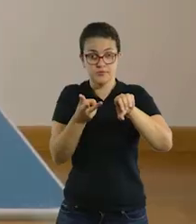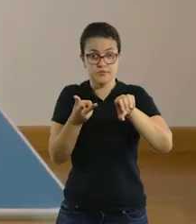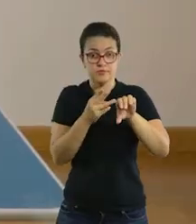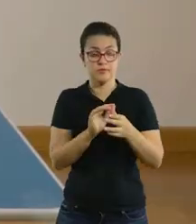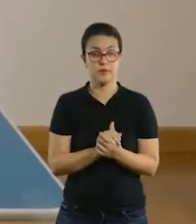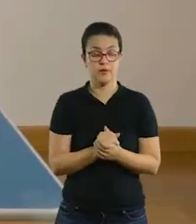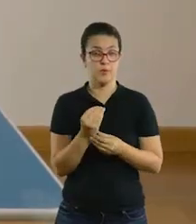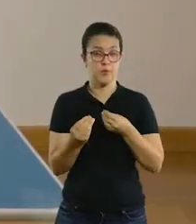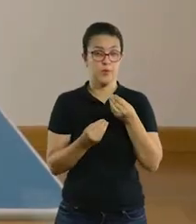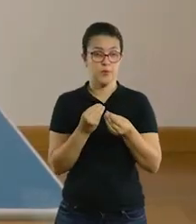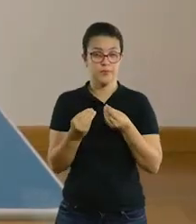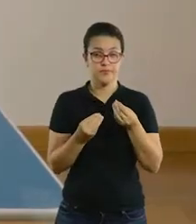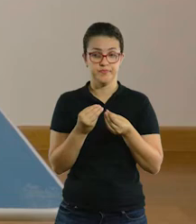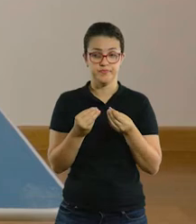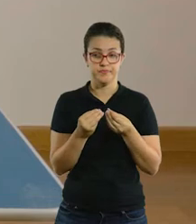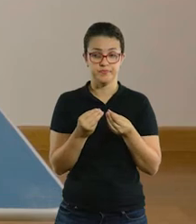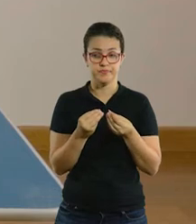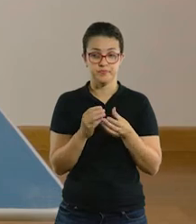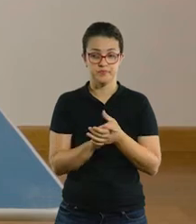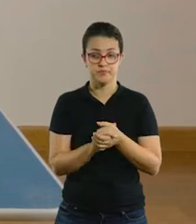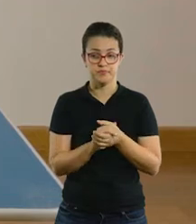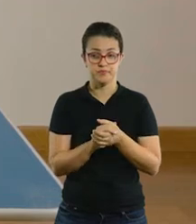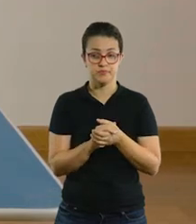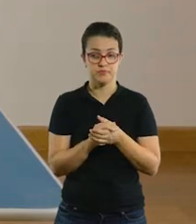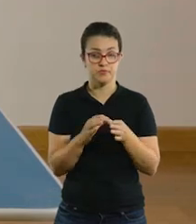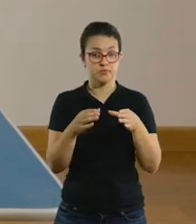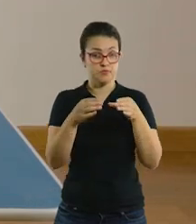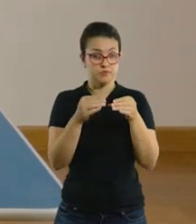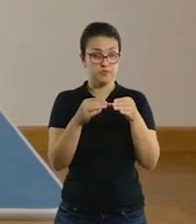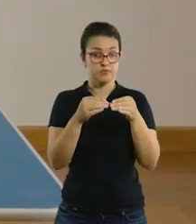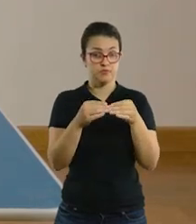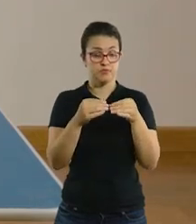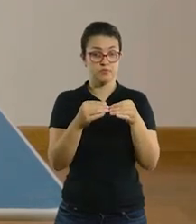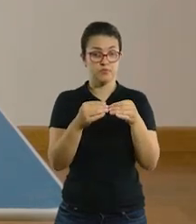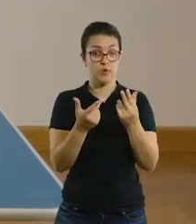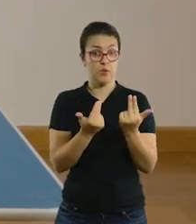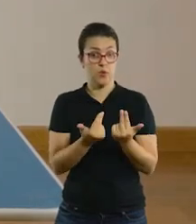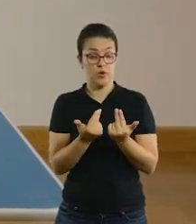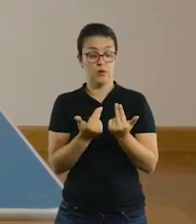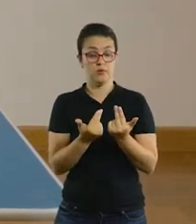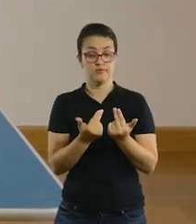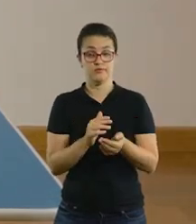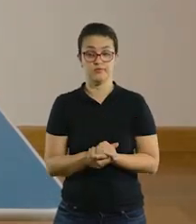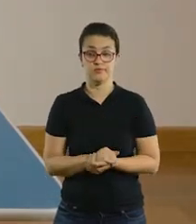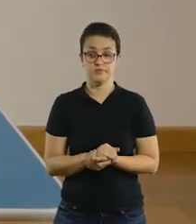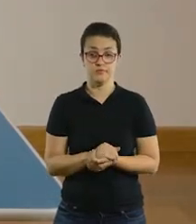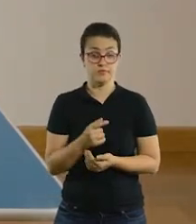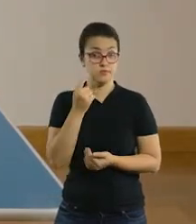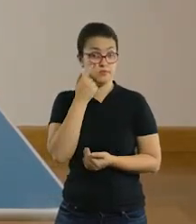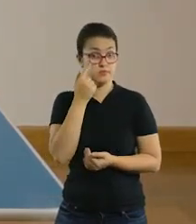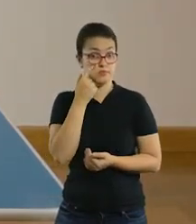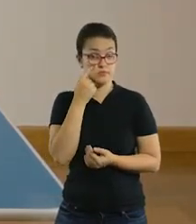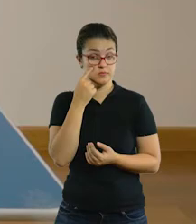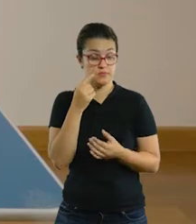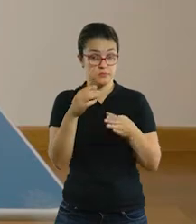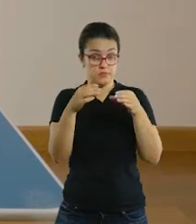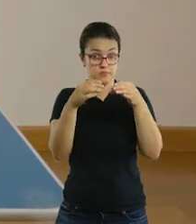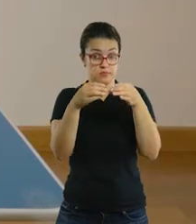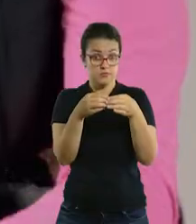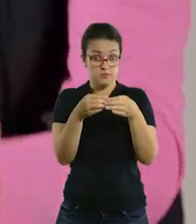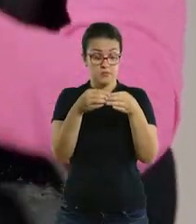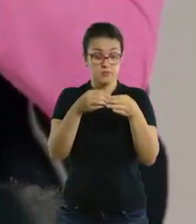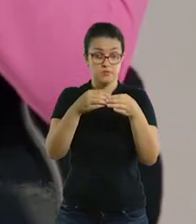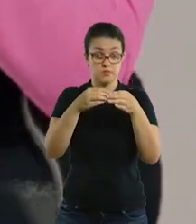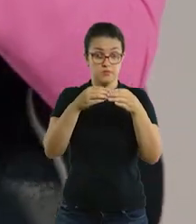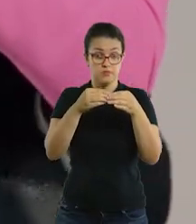Aí, ó, você vai deixar ele bem durinho assim, nessa... E aqui, ó, pode notar que já formou um